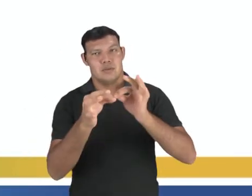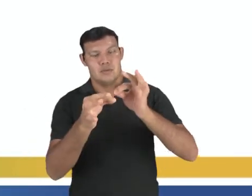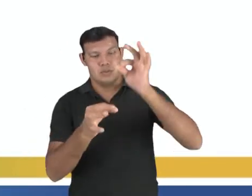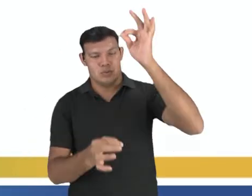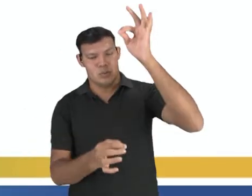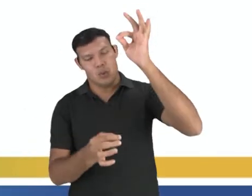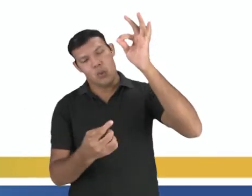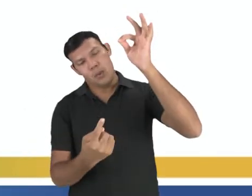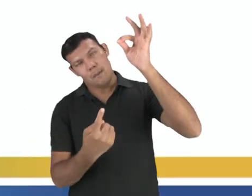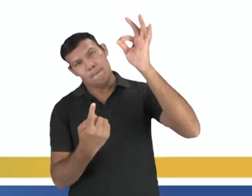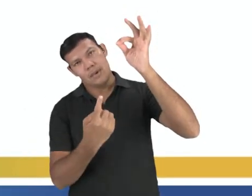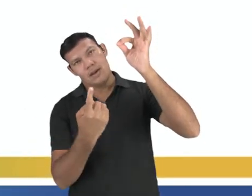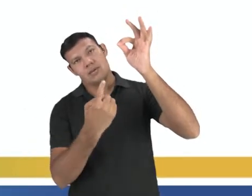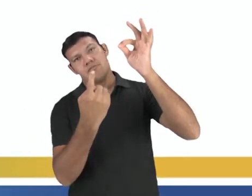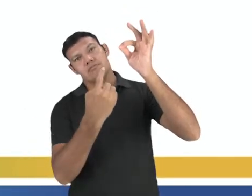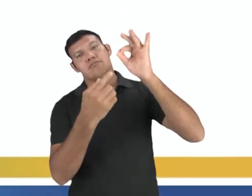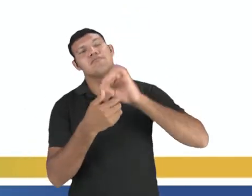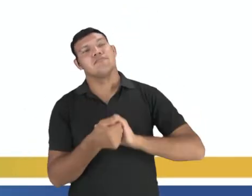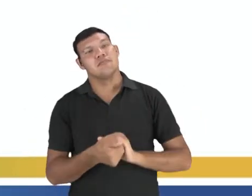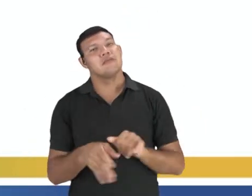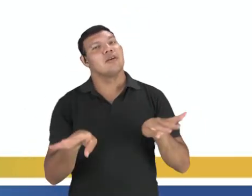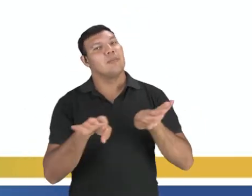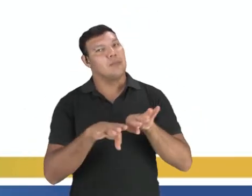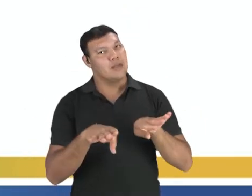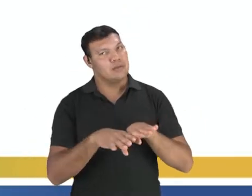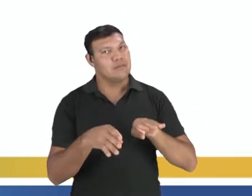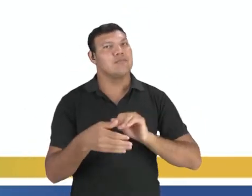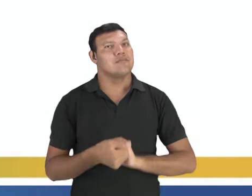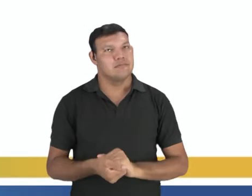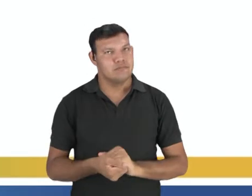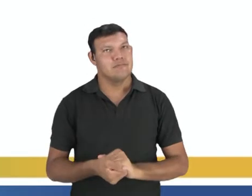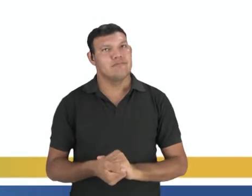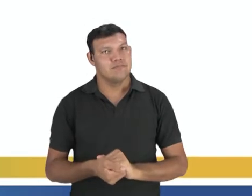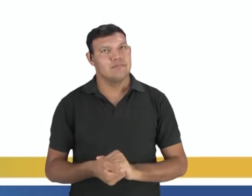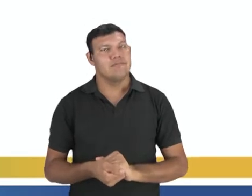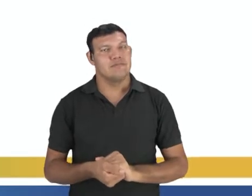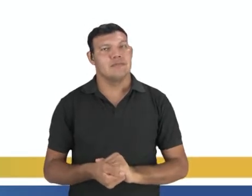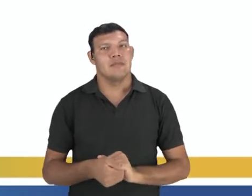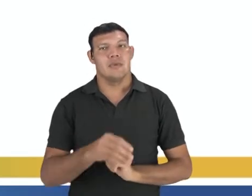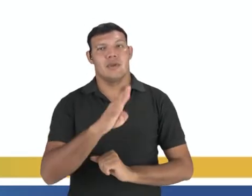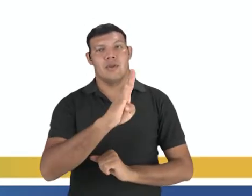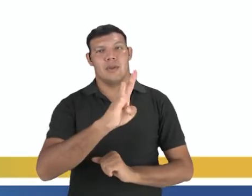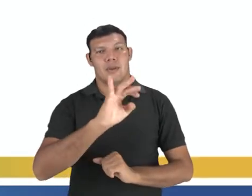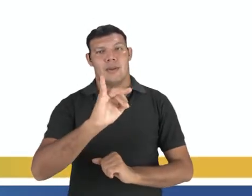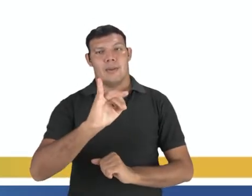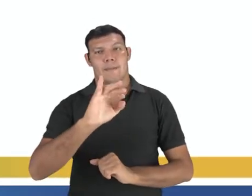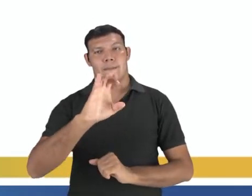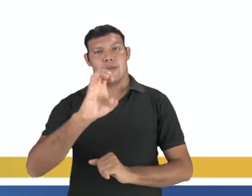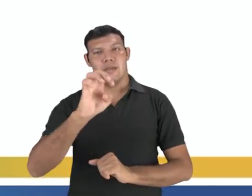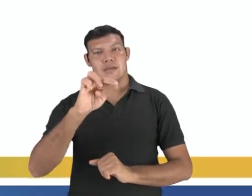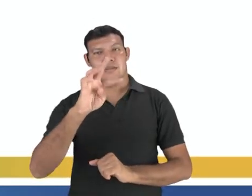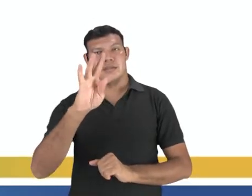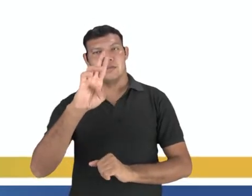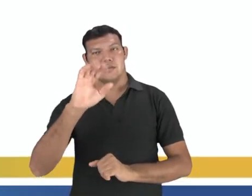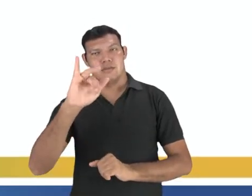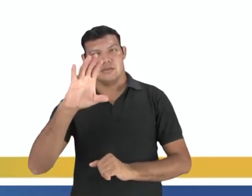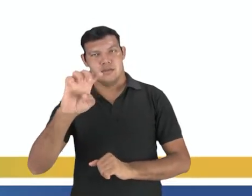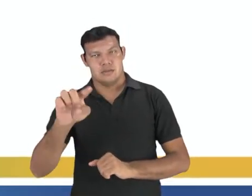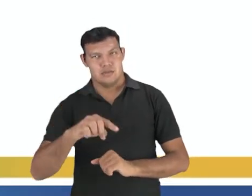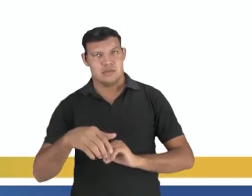desse triângulo é o mesmo que a bissetriz do ângulo A e